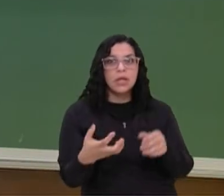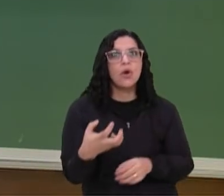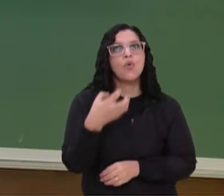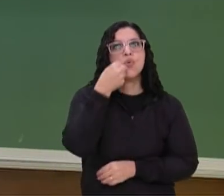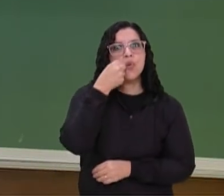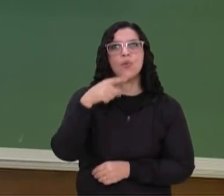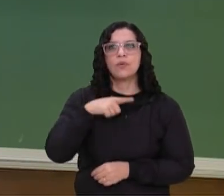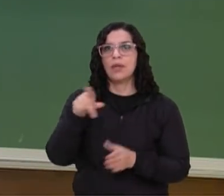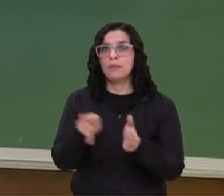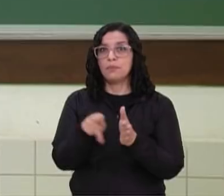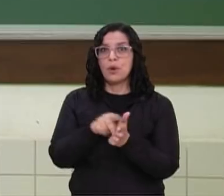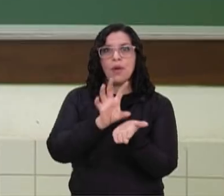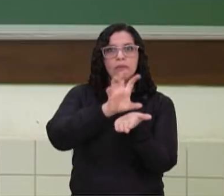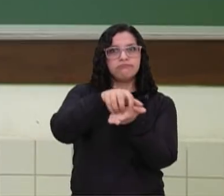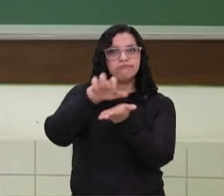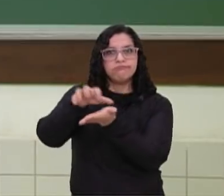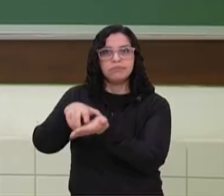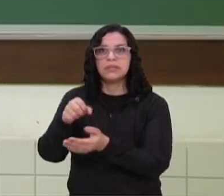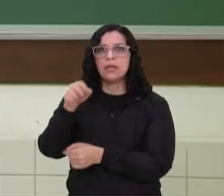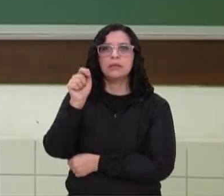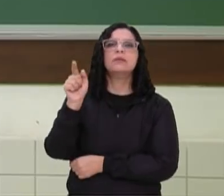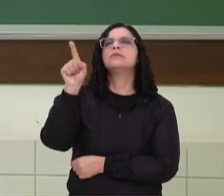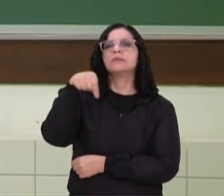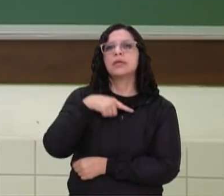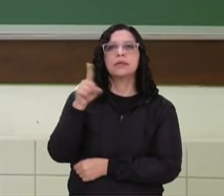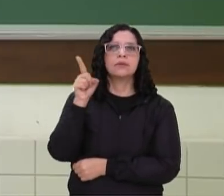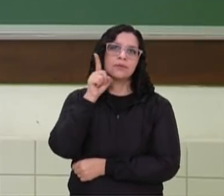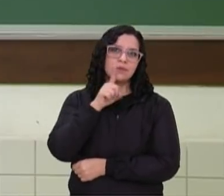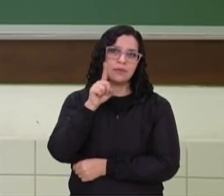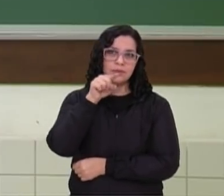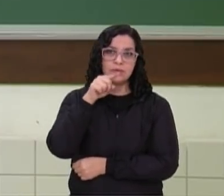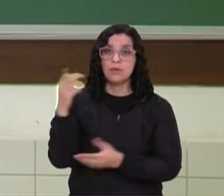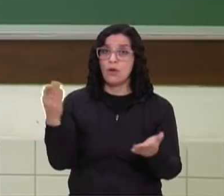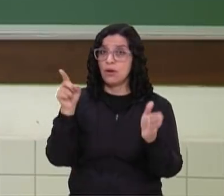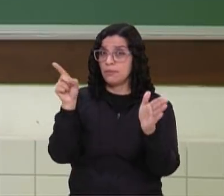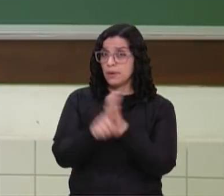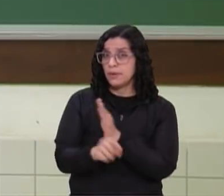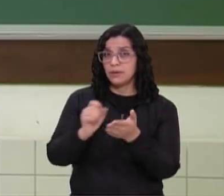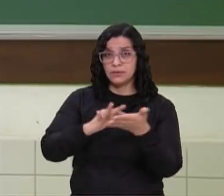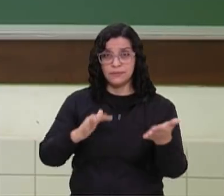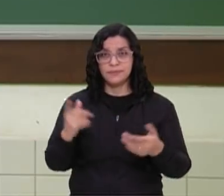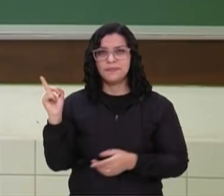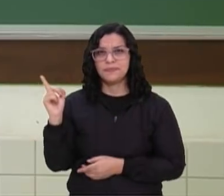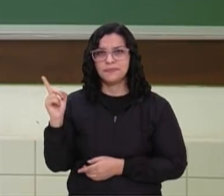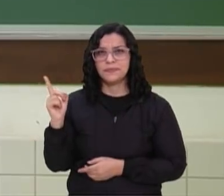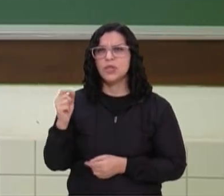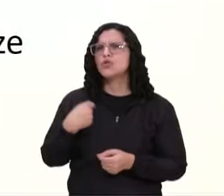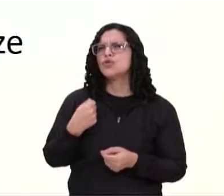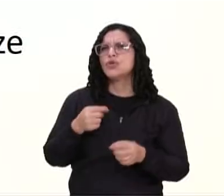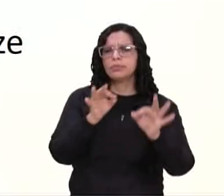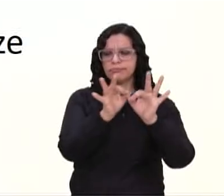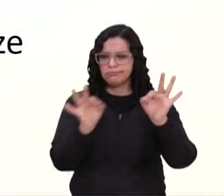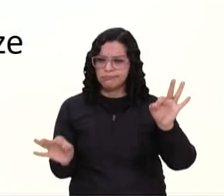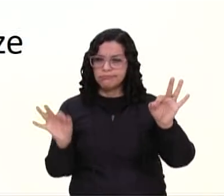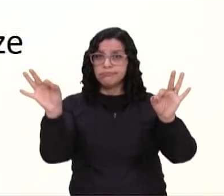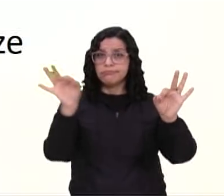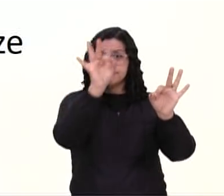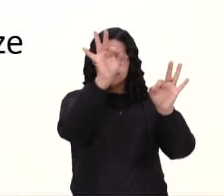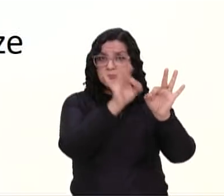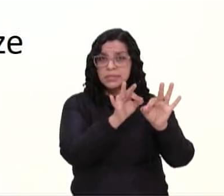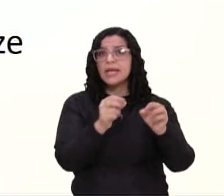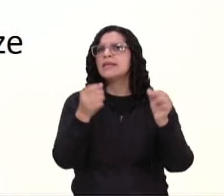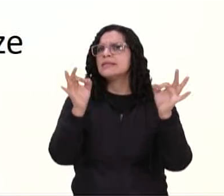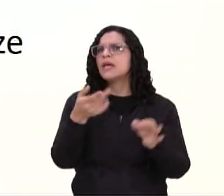lucro para as 13 colônias. Então vamos para a nossa primeira atividade. Sobre o comércio triangular, é correto